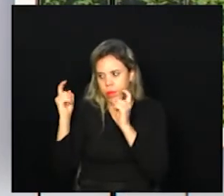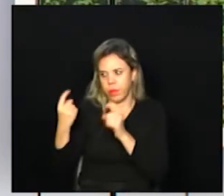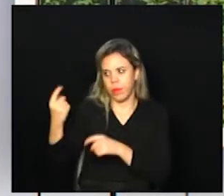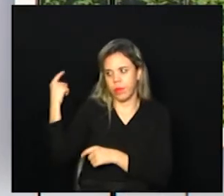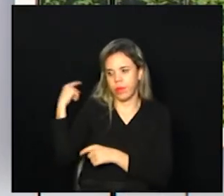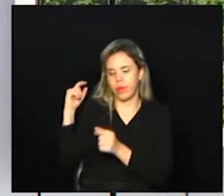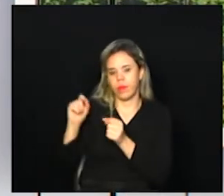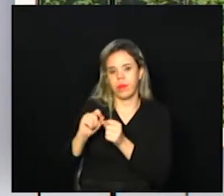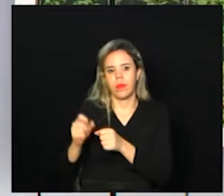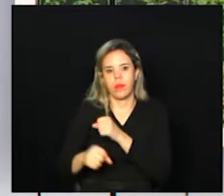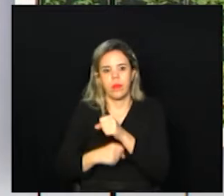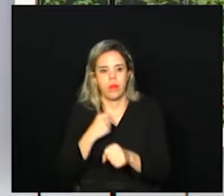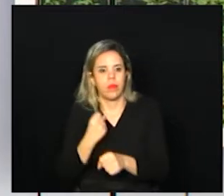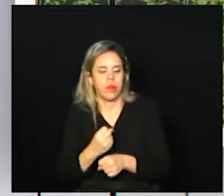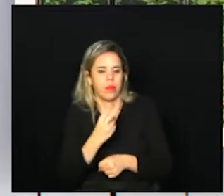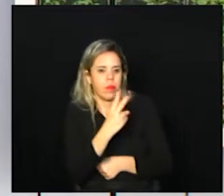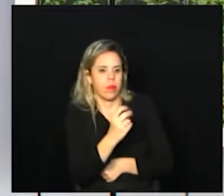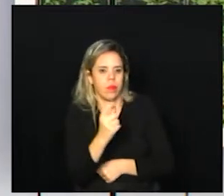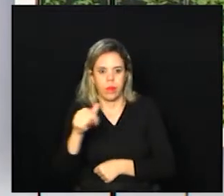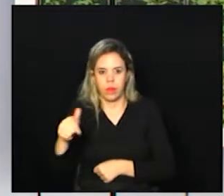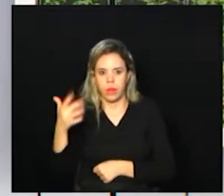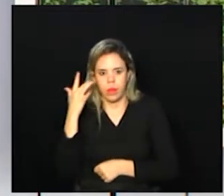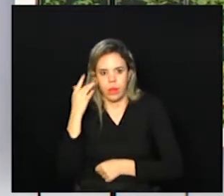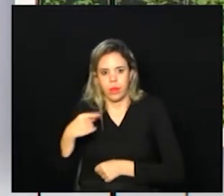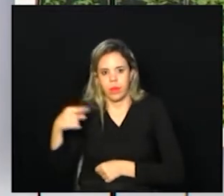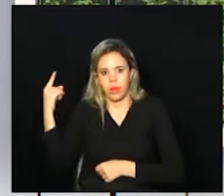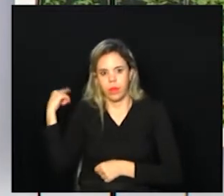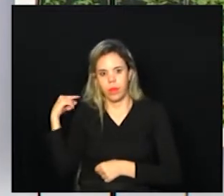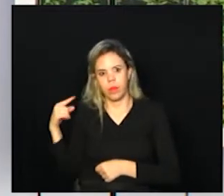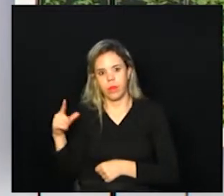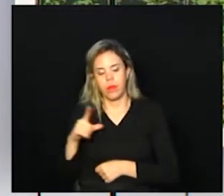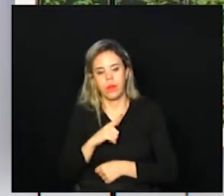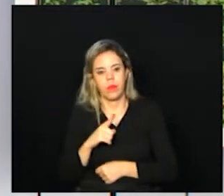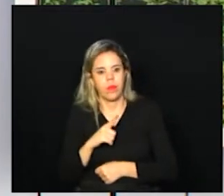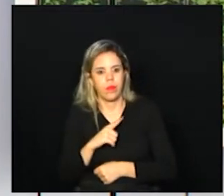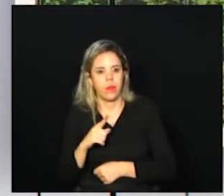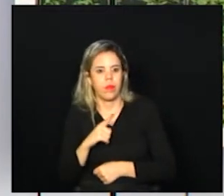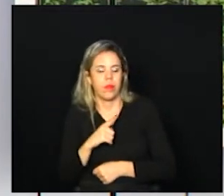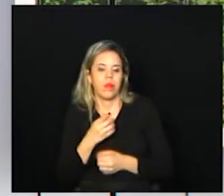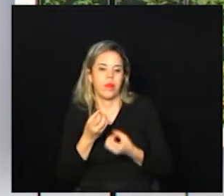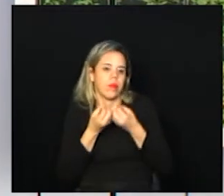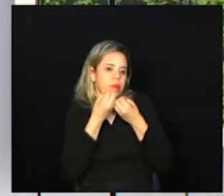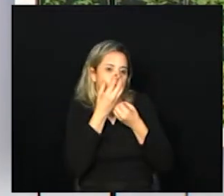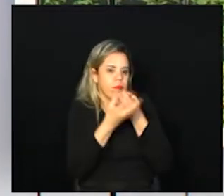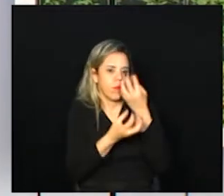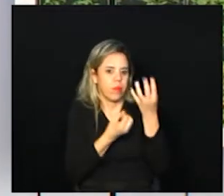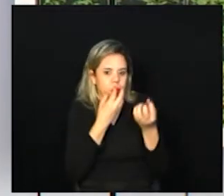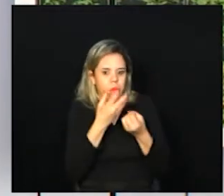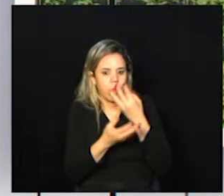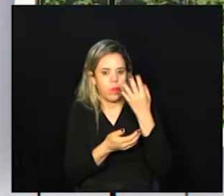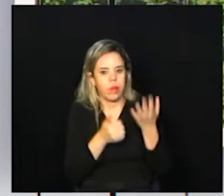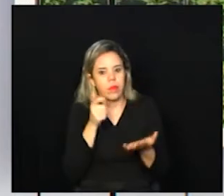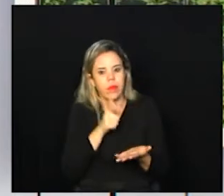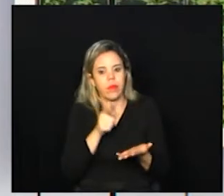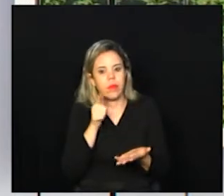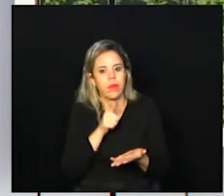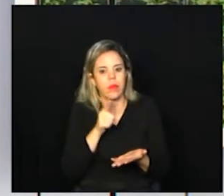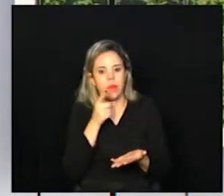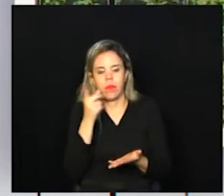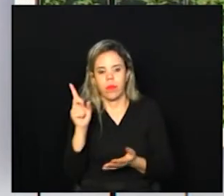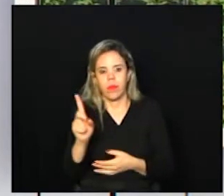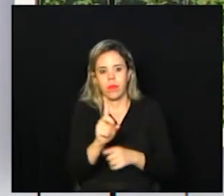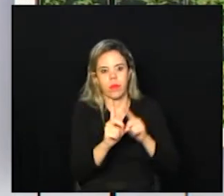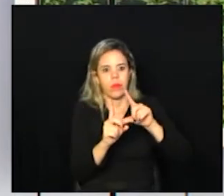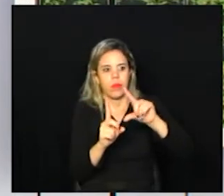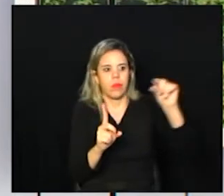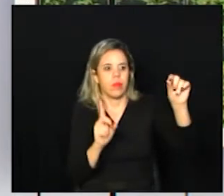em 2017, eu acho, que nós tivemos o depoimento de uma mulher que veio fugida de